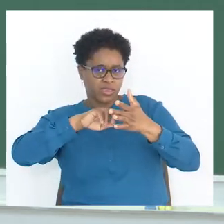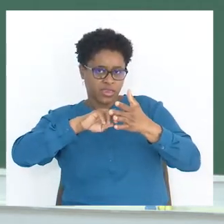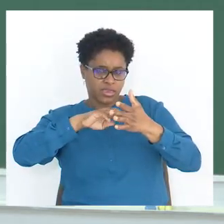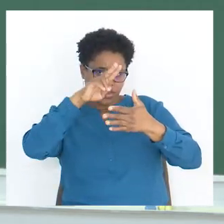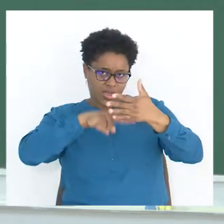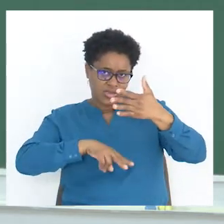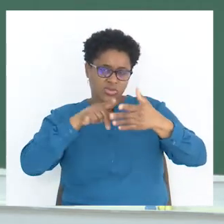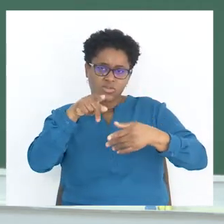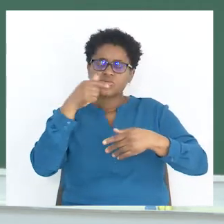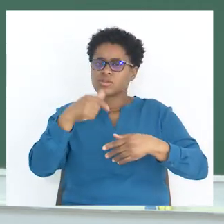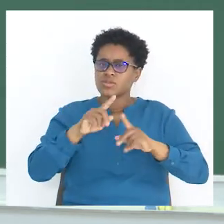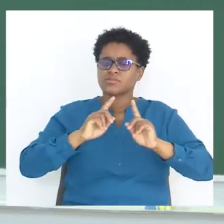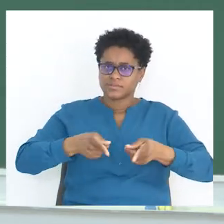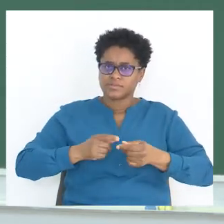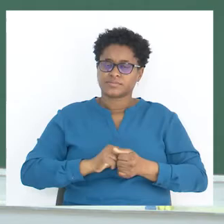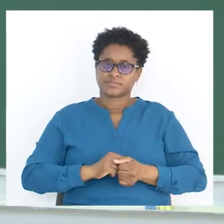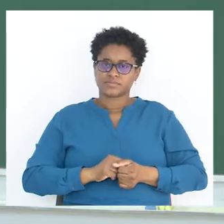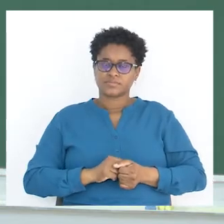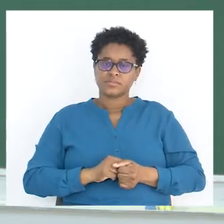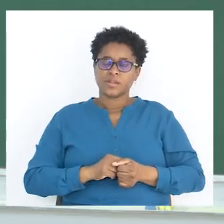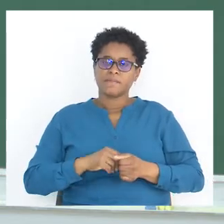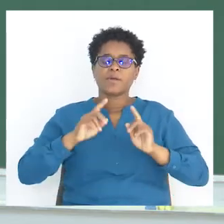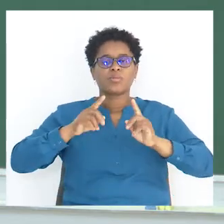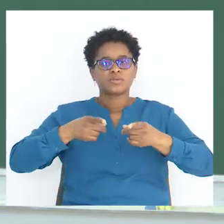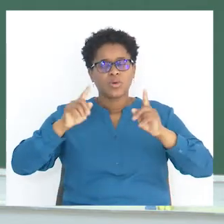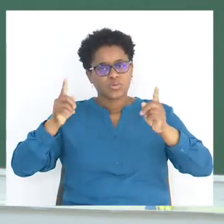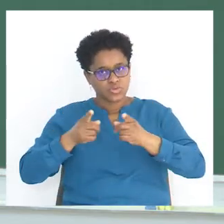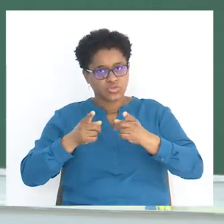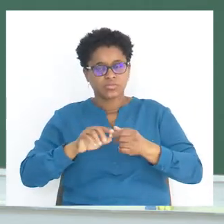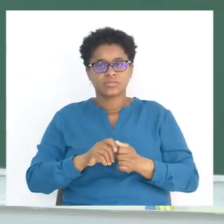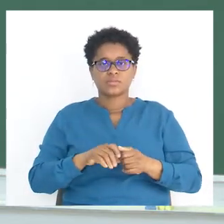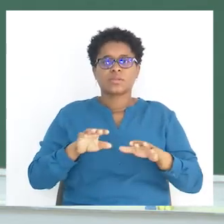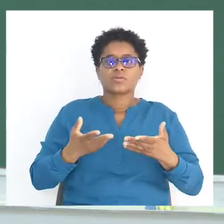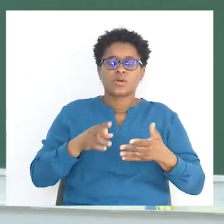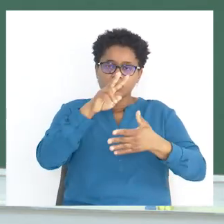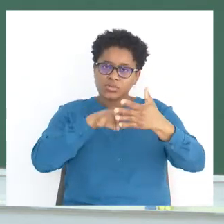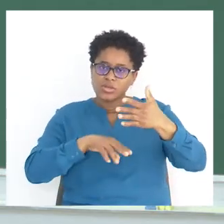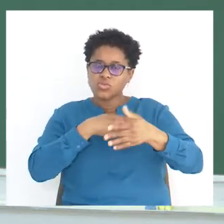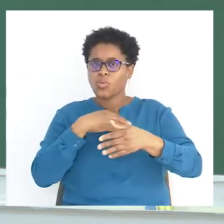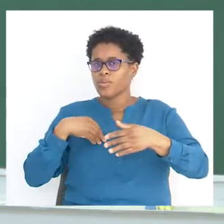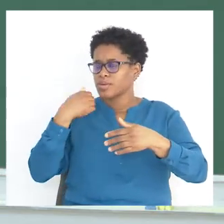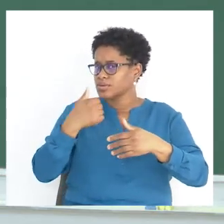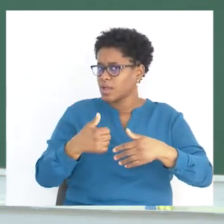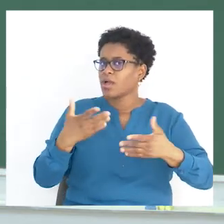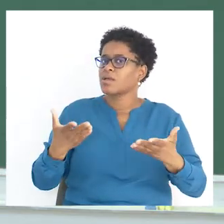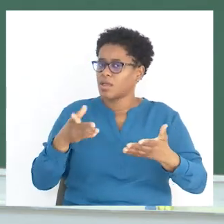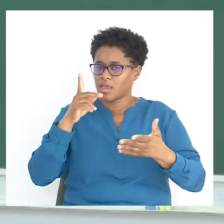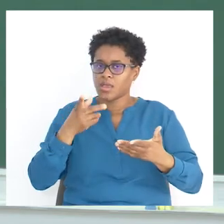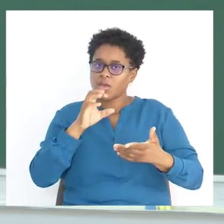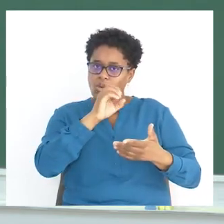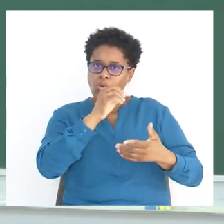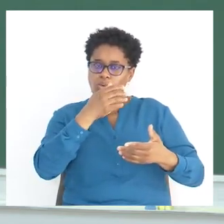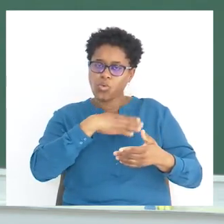de usar para começar o resumo. Então, o foco do texto qual é? É o bem-estar. Não é assim? Então,